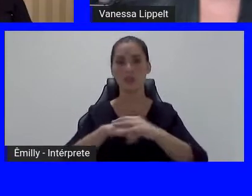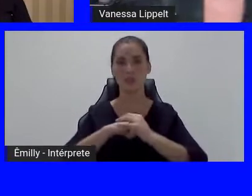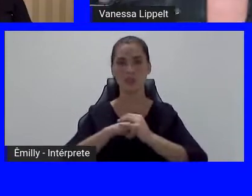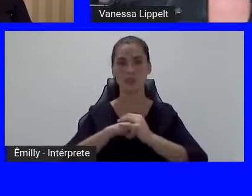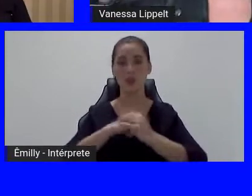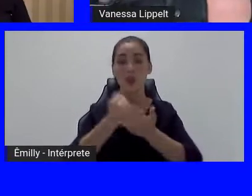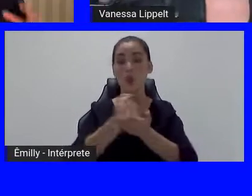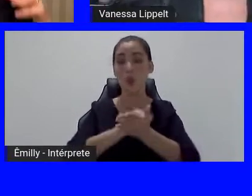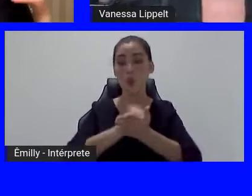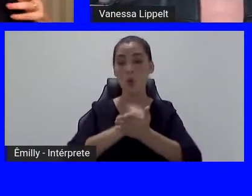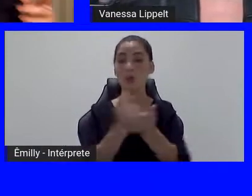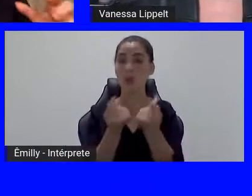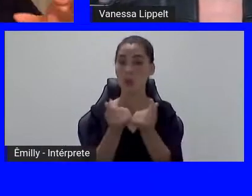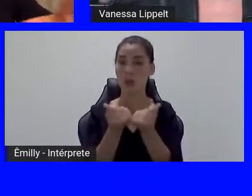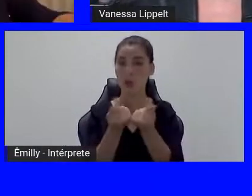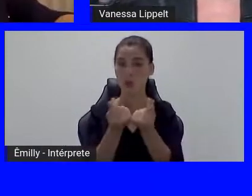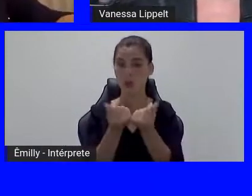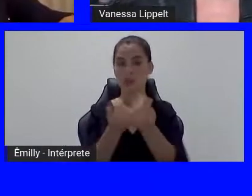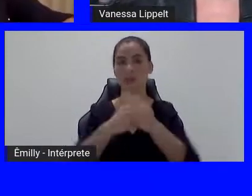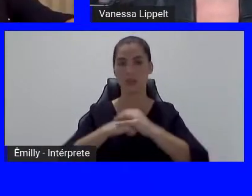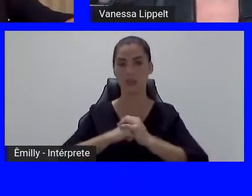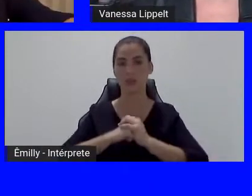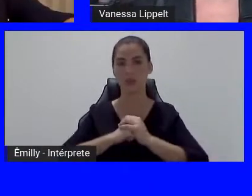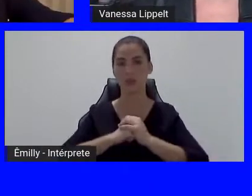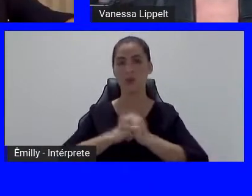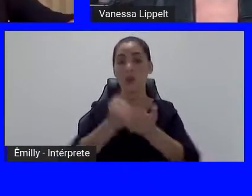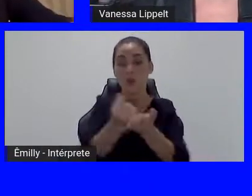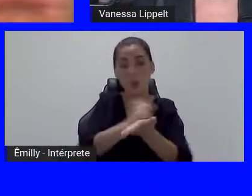orçamento, que eu ainda não disse.